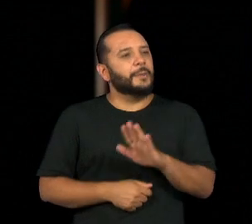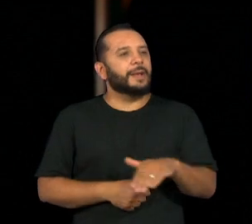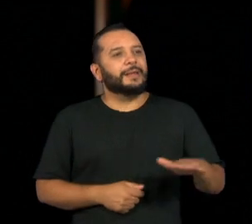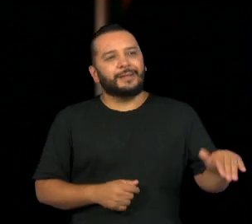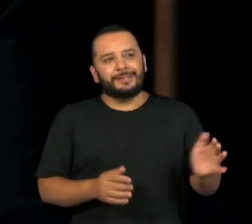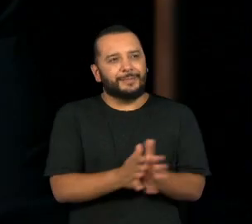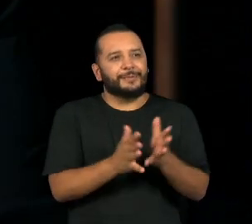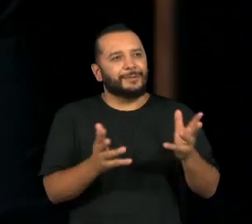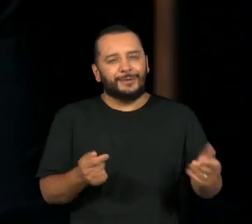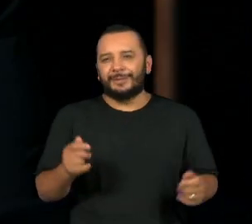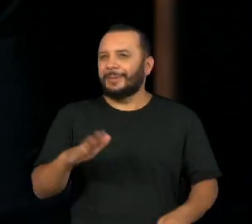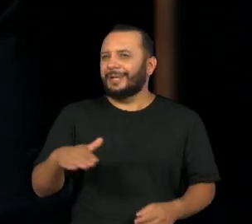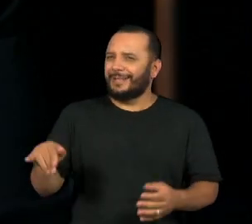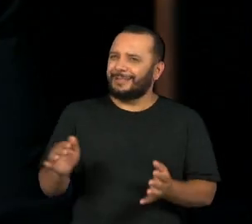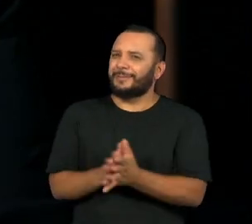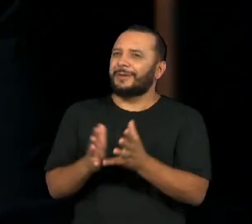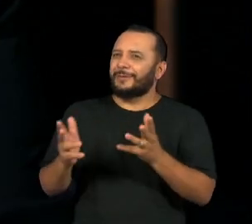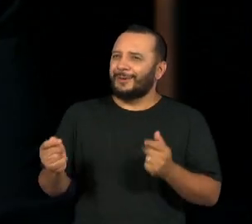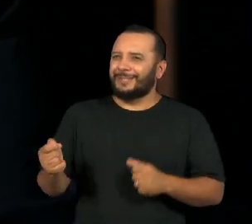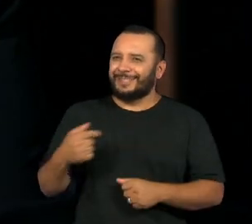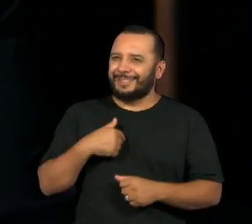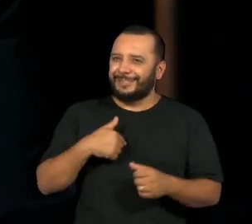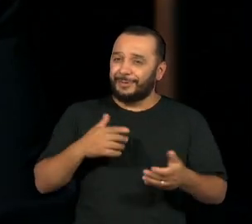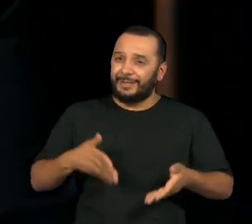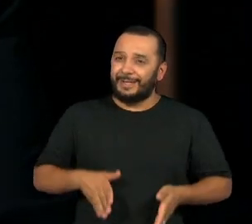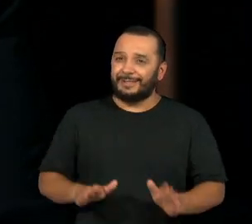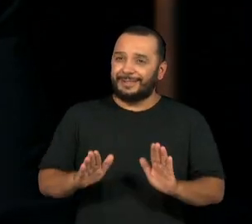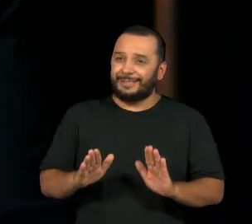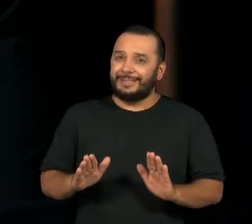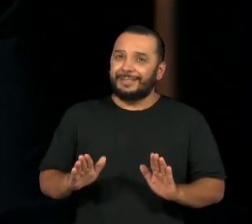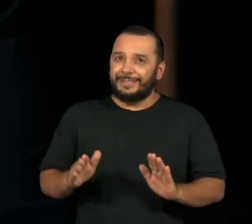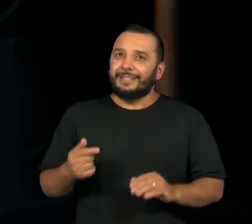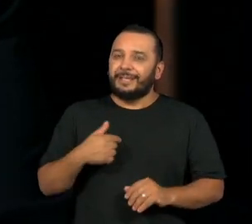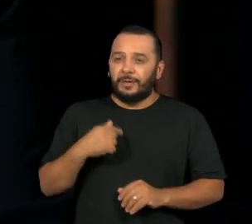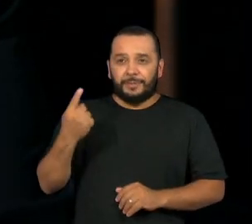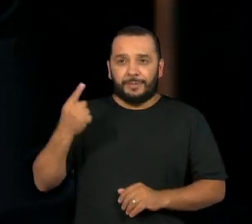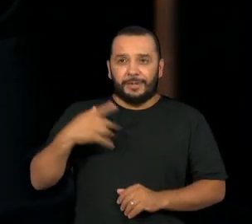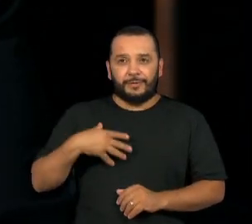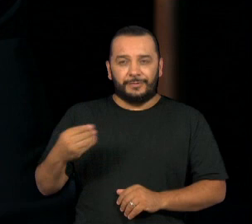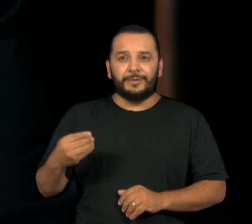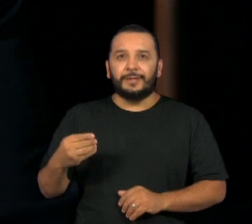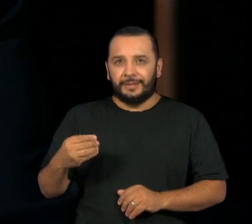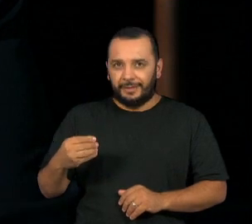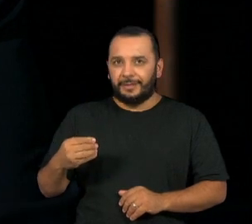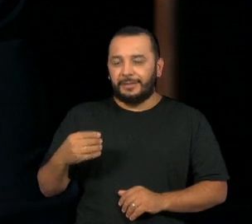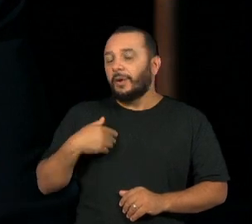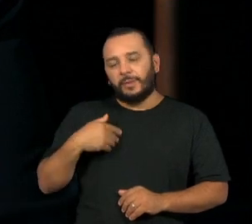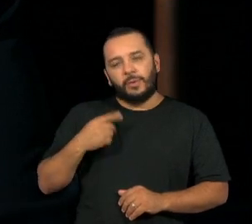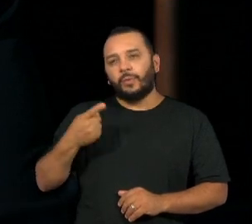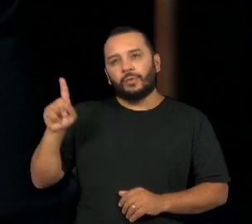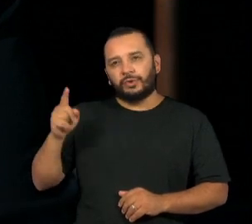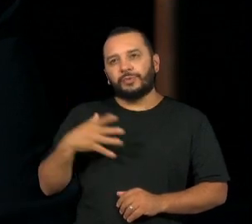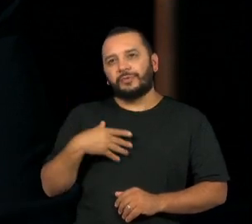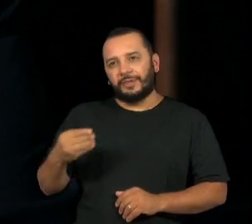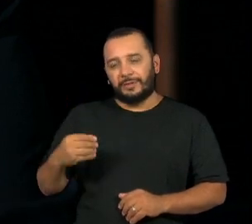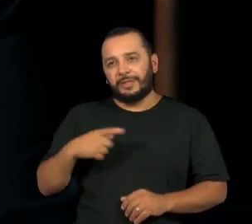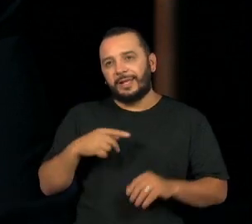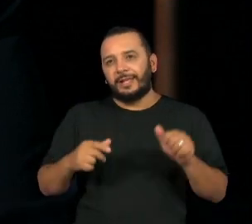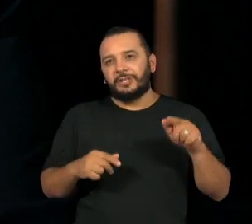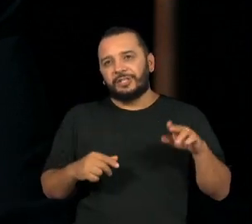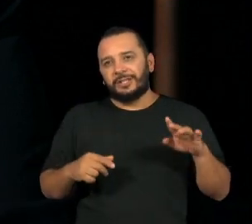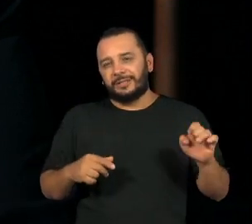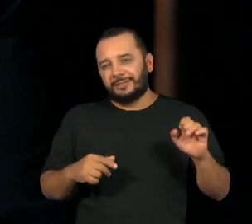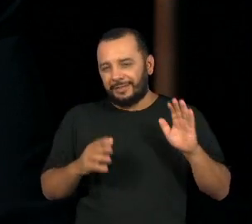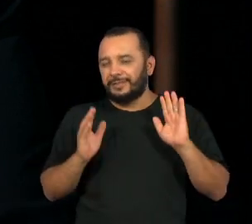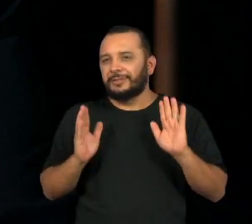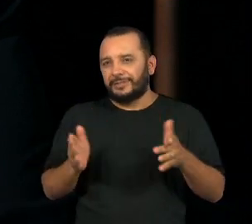Uma criança maravilhosa. Quando eu nasci, eu sou caçula, né? Eu tenho o Alexandre e tem eu.